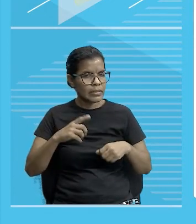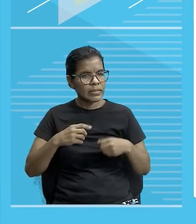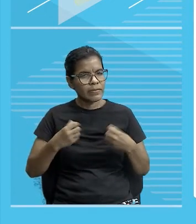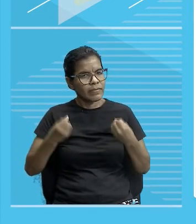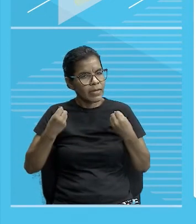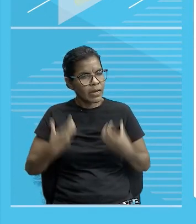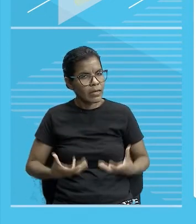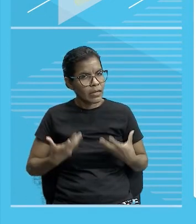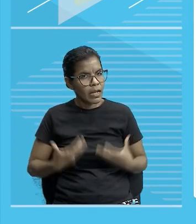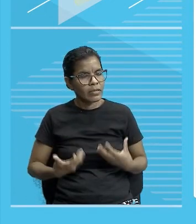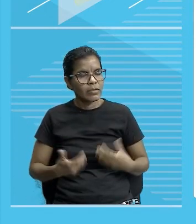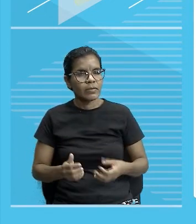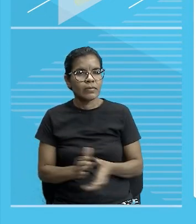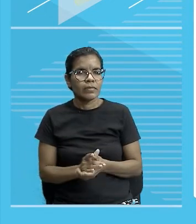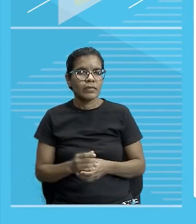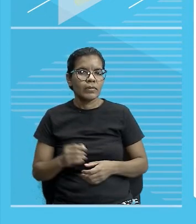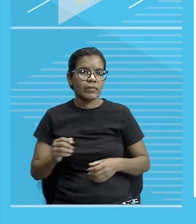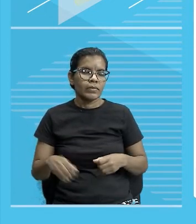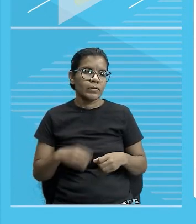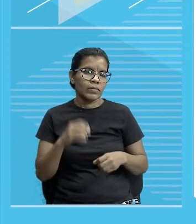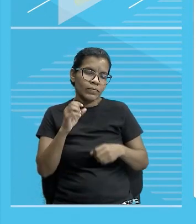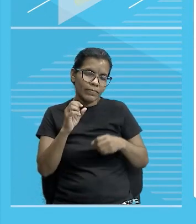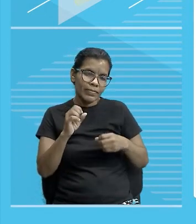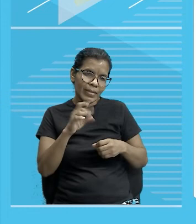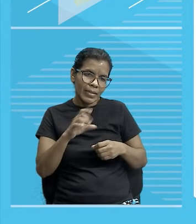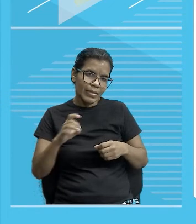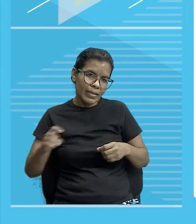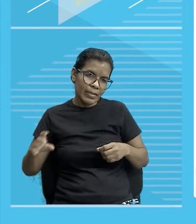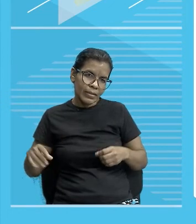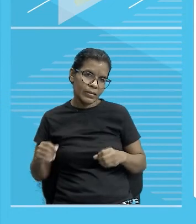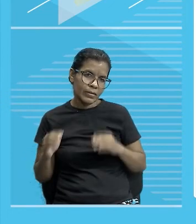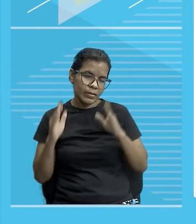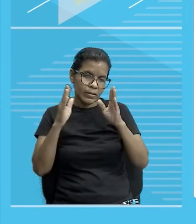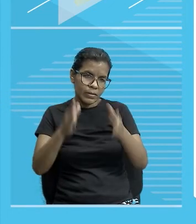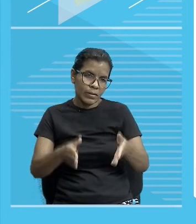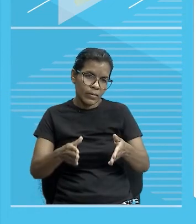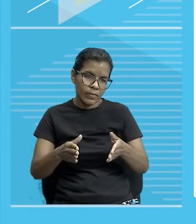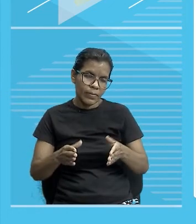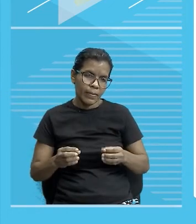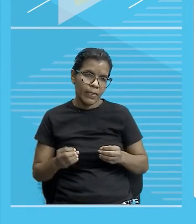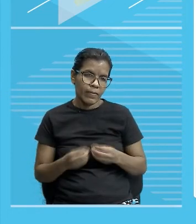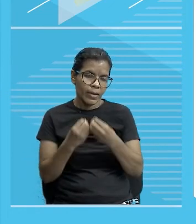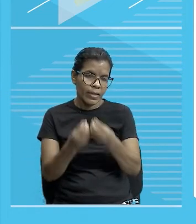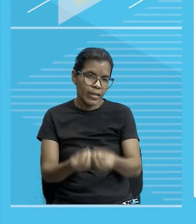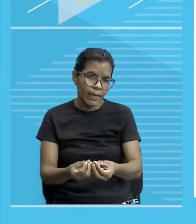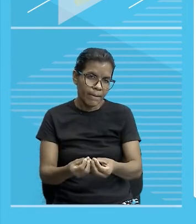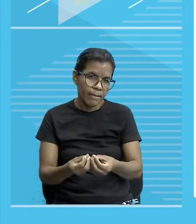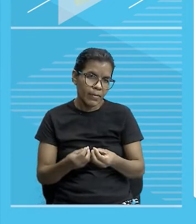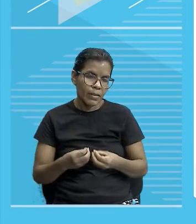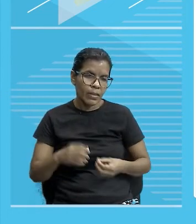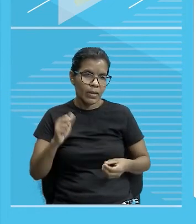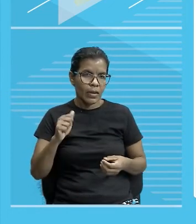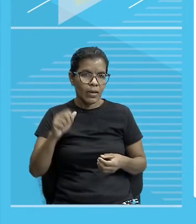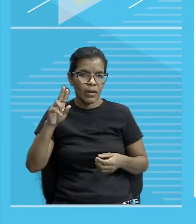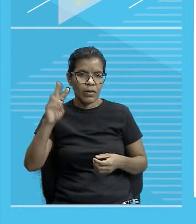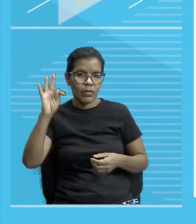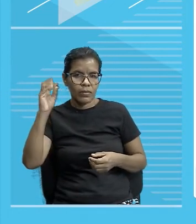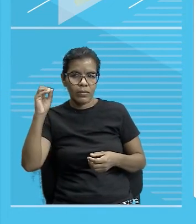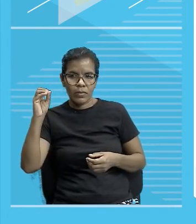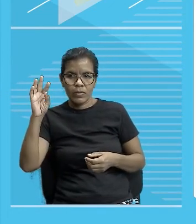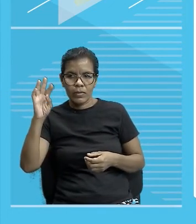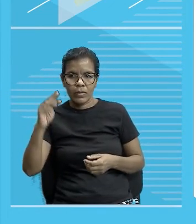então eu vou delegar a autoridade para Francisco dizer Olha é assim